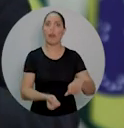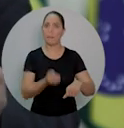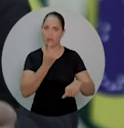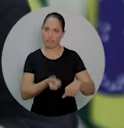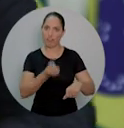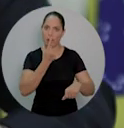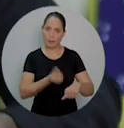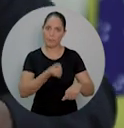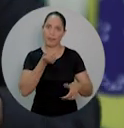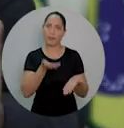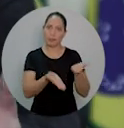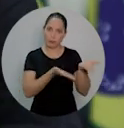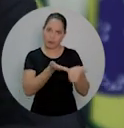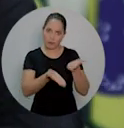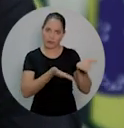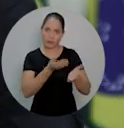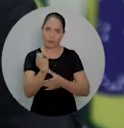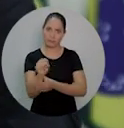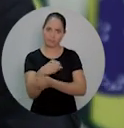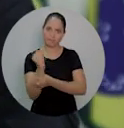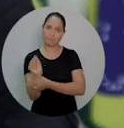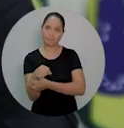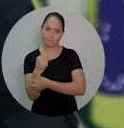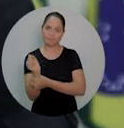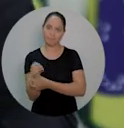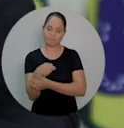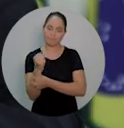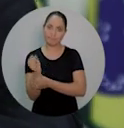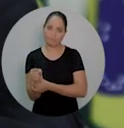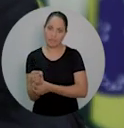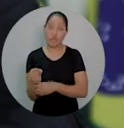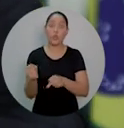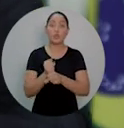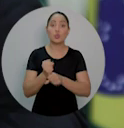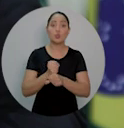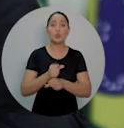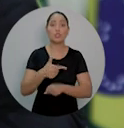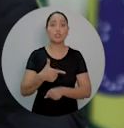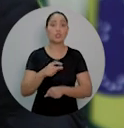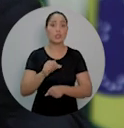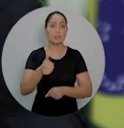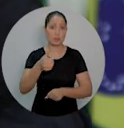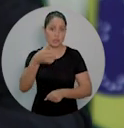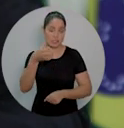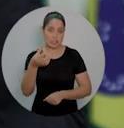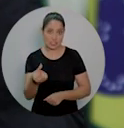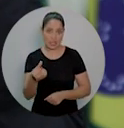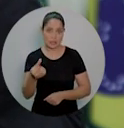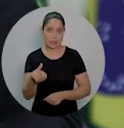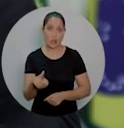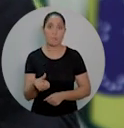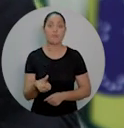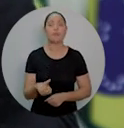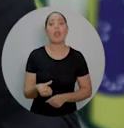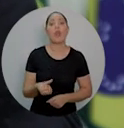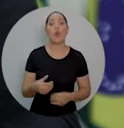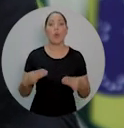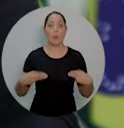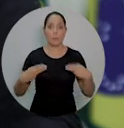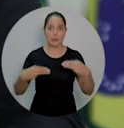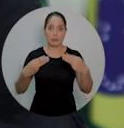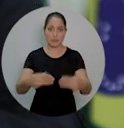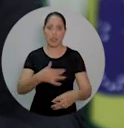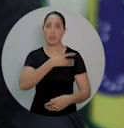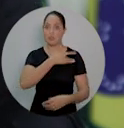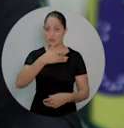de medicamentos e tratamento fisioterapêutico. No ano de 2016, o Ministério da Saúde informou que o